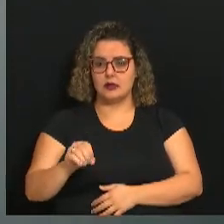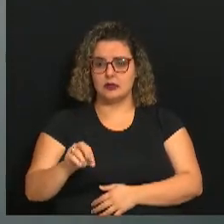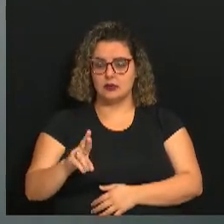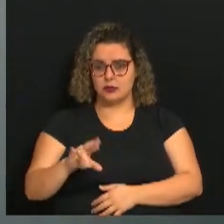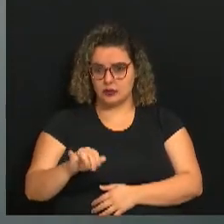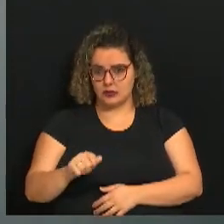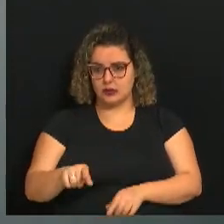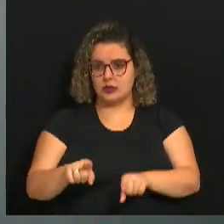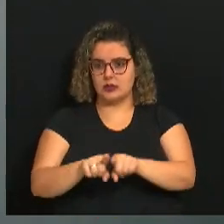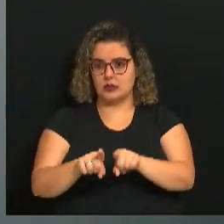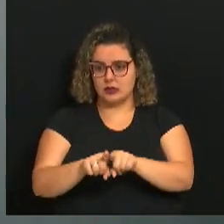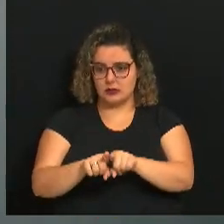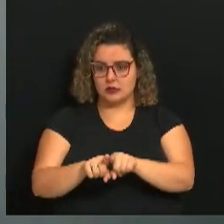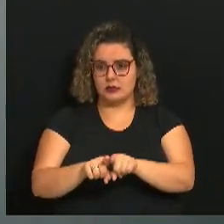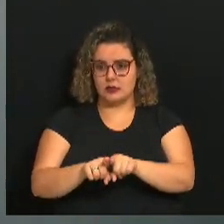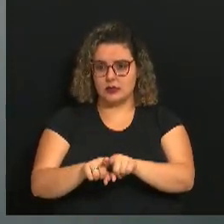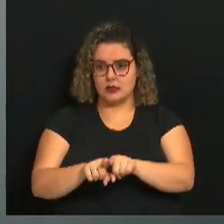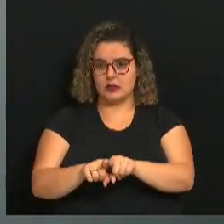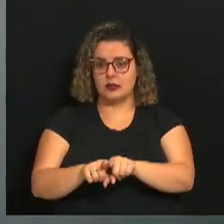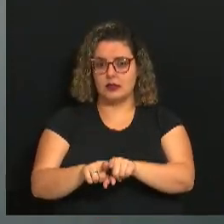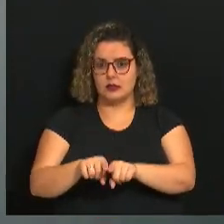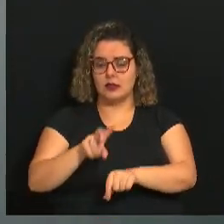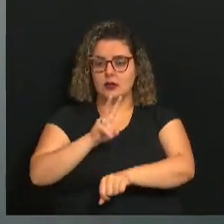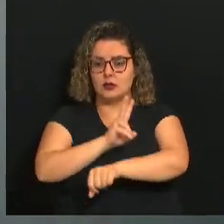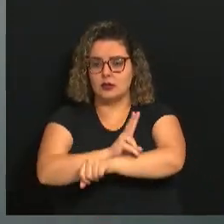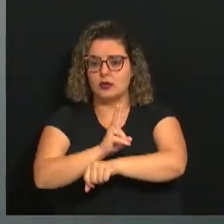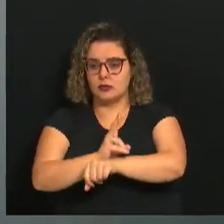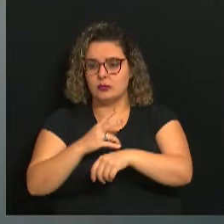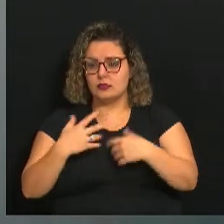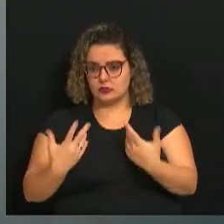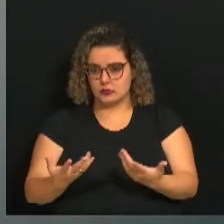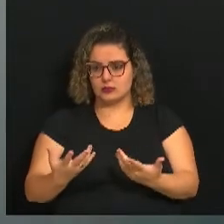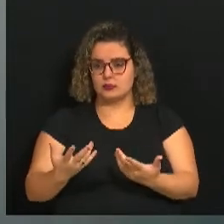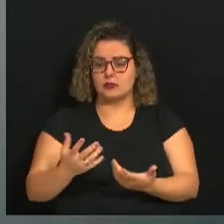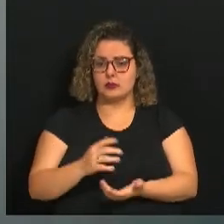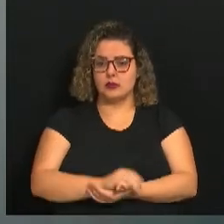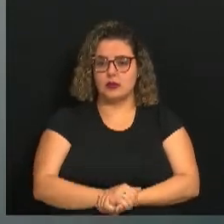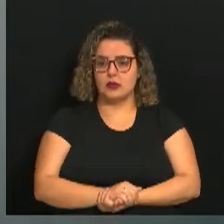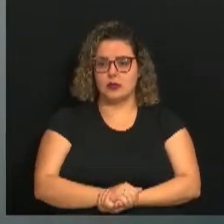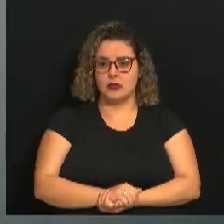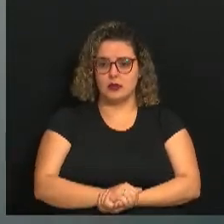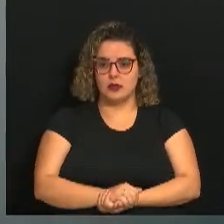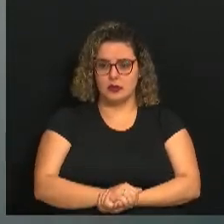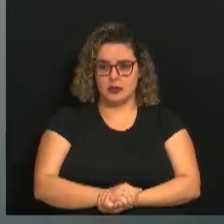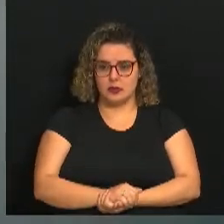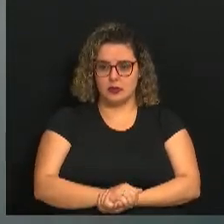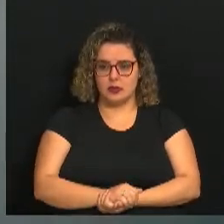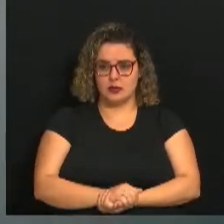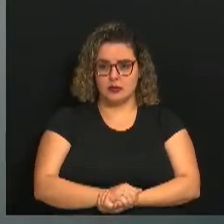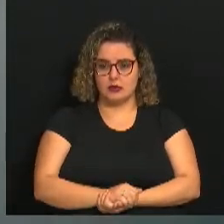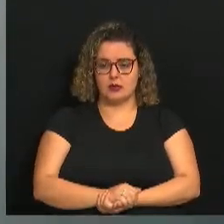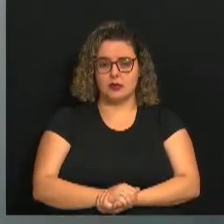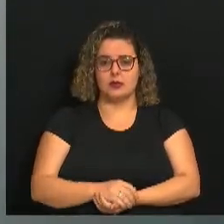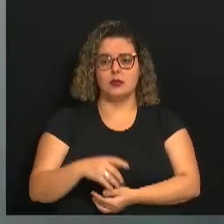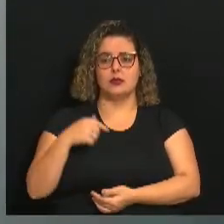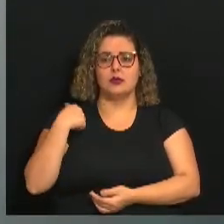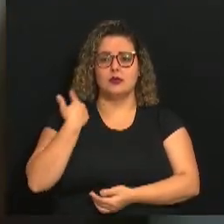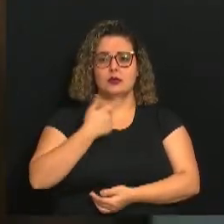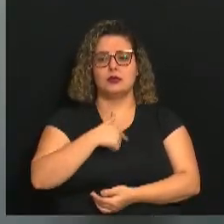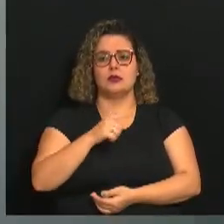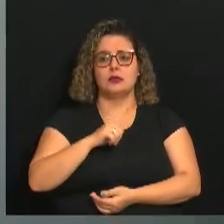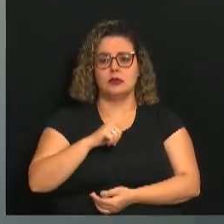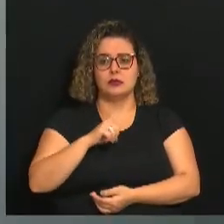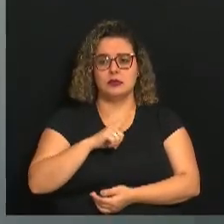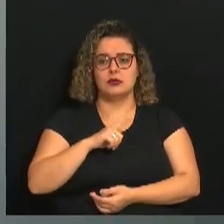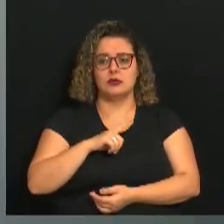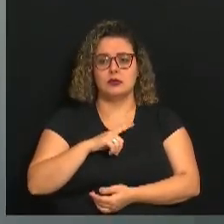setor específico aqui da Secretaria de Educação, que nós chamamos de CGP terceirizados. Nós temos a CGP,